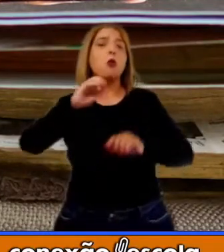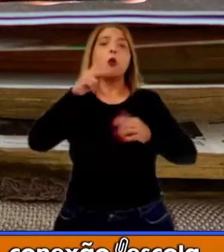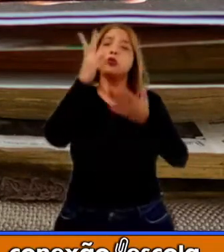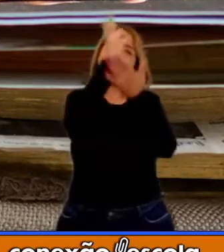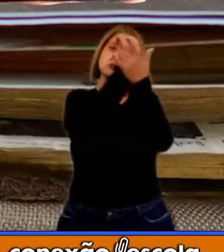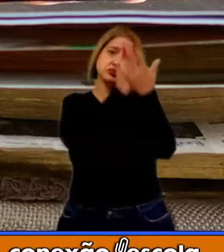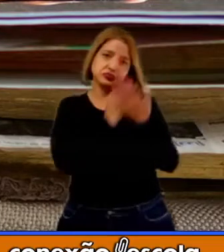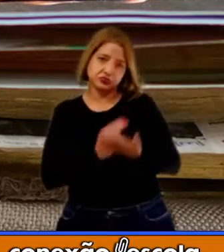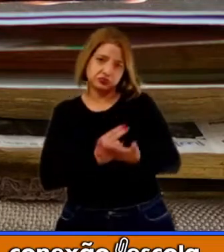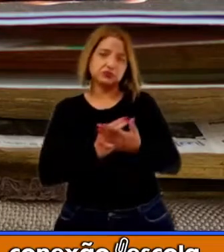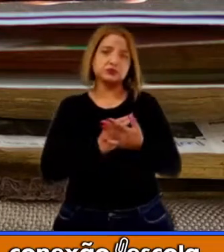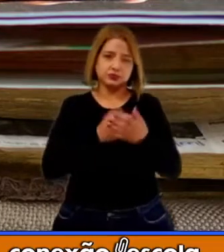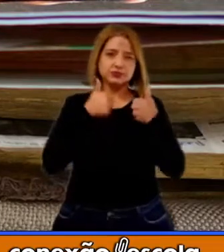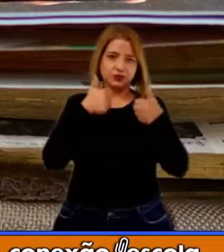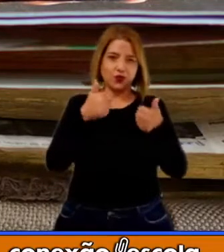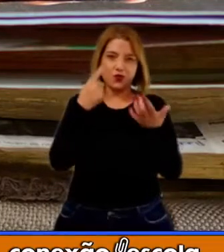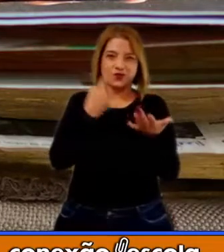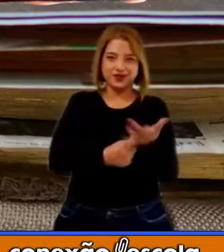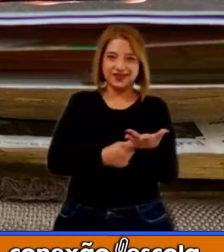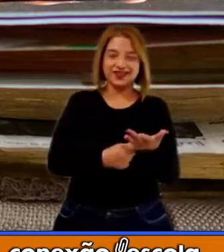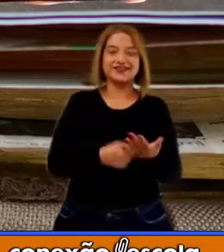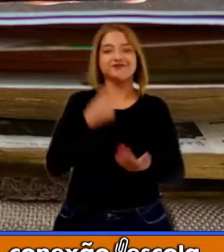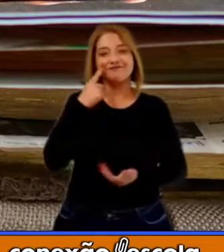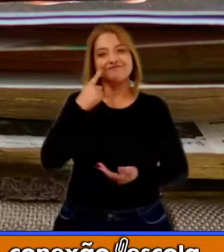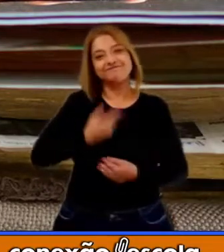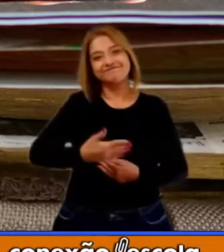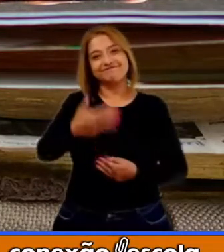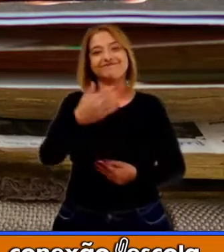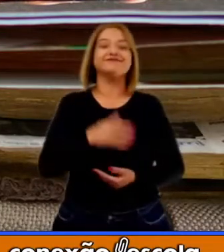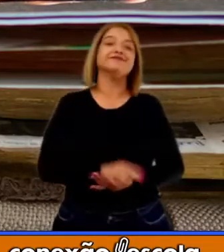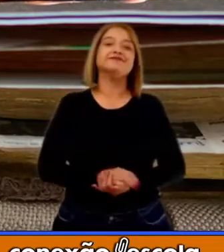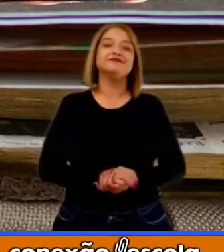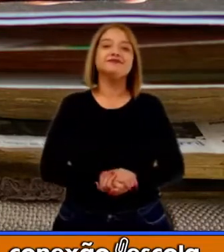desenho. Combinado? Seguindo.